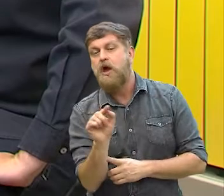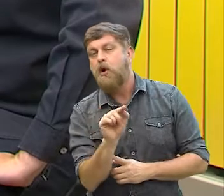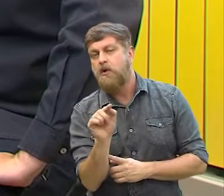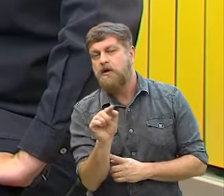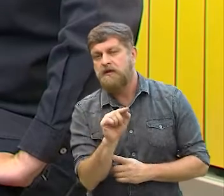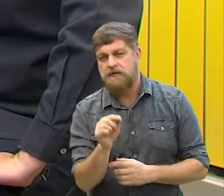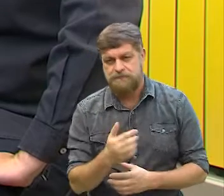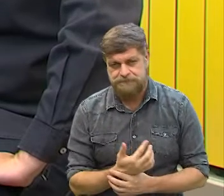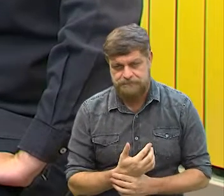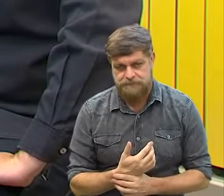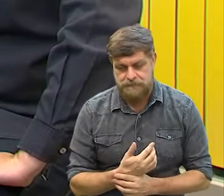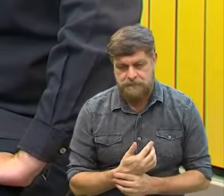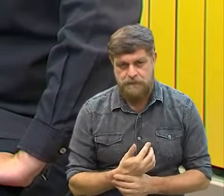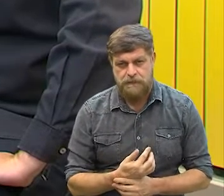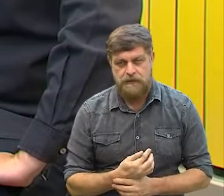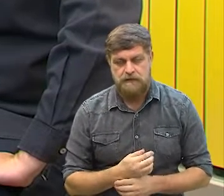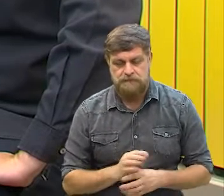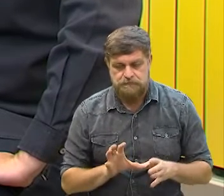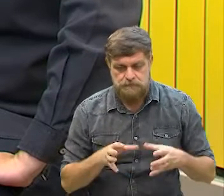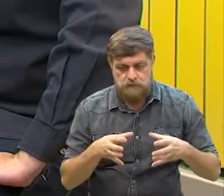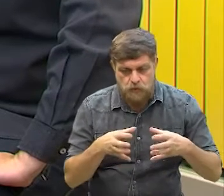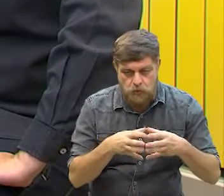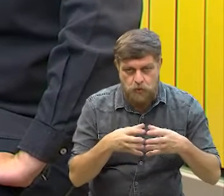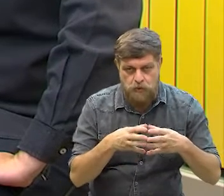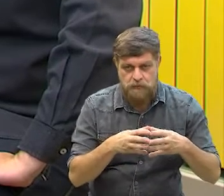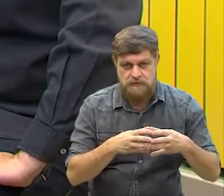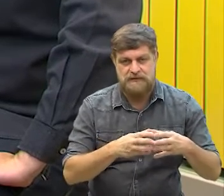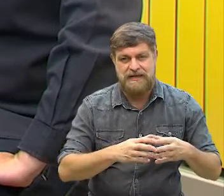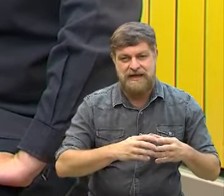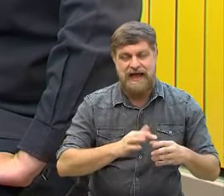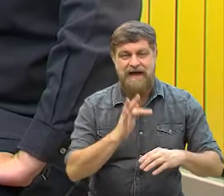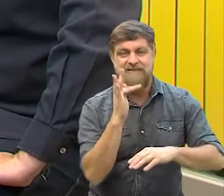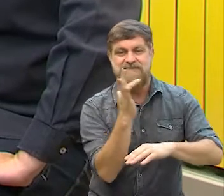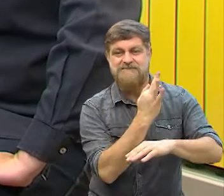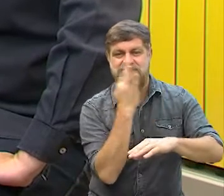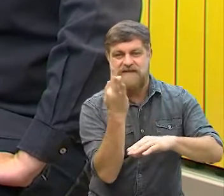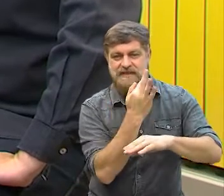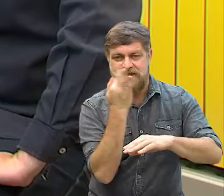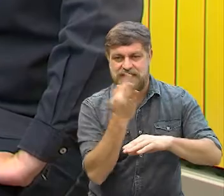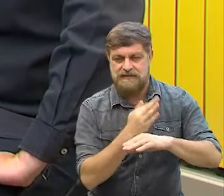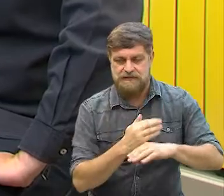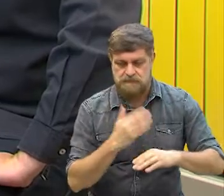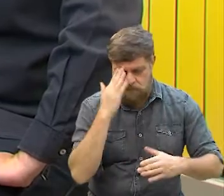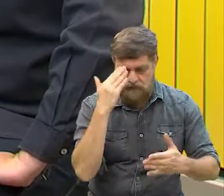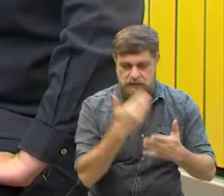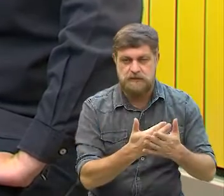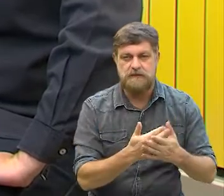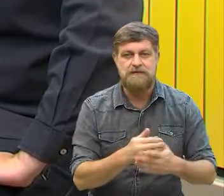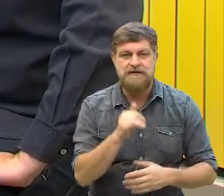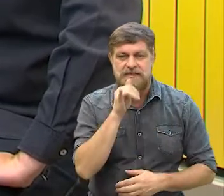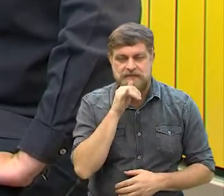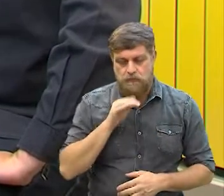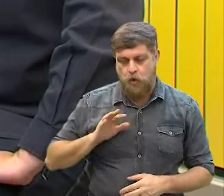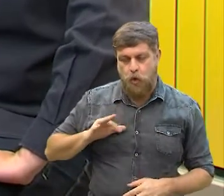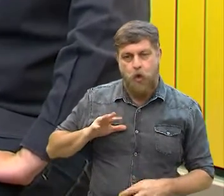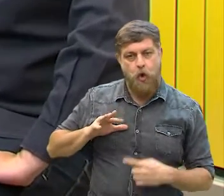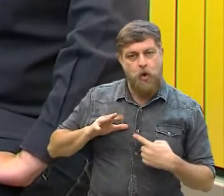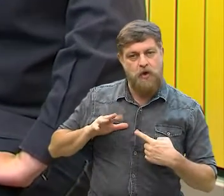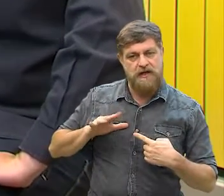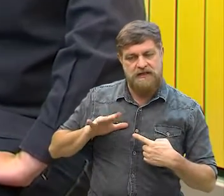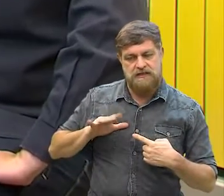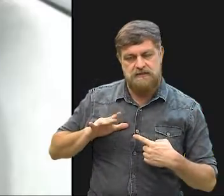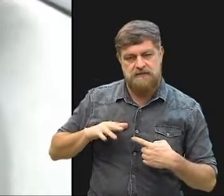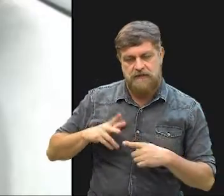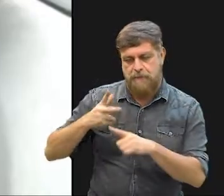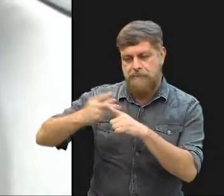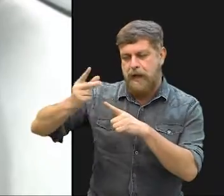as federações estão começando a investir, os clubes obrigatoriamente têm que investir. Olha só, o Corinthians é uma equipe que vem ganhando